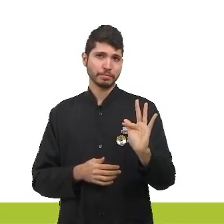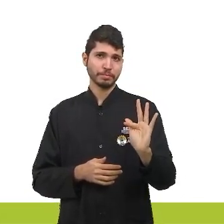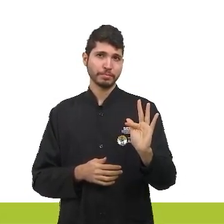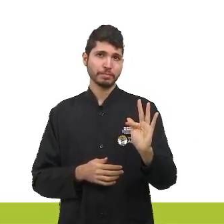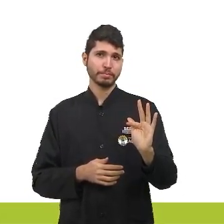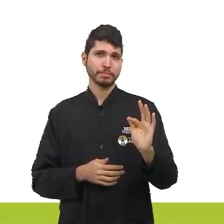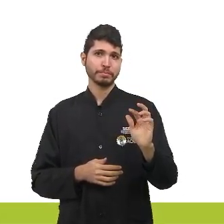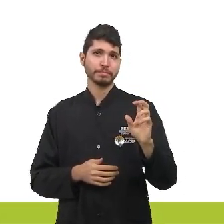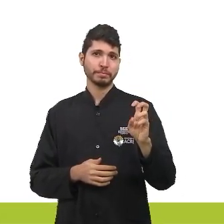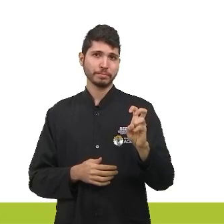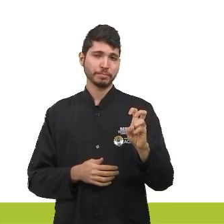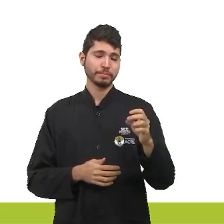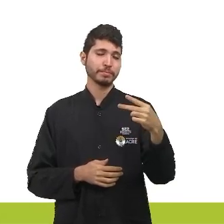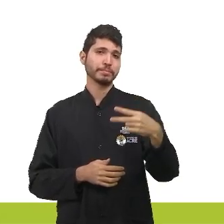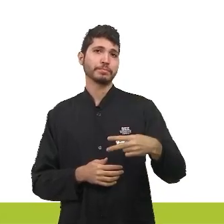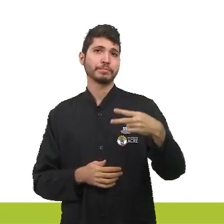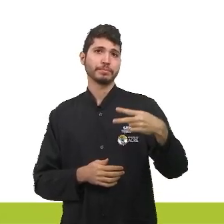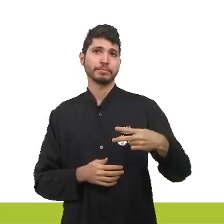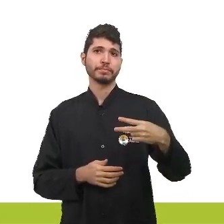igual a 30.